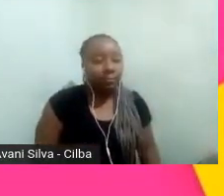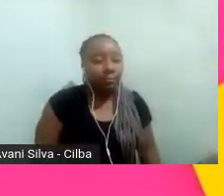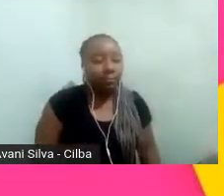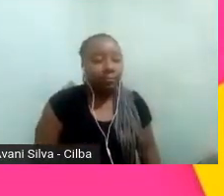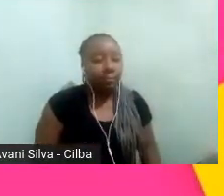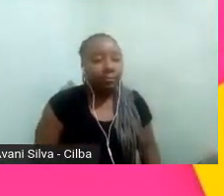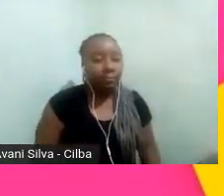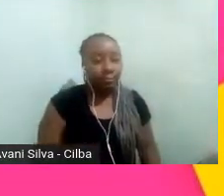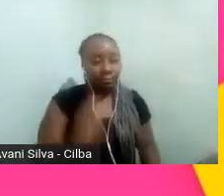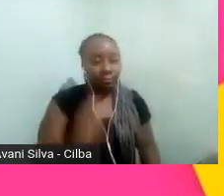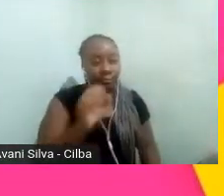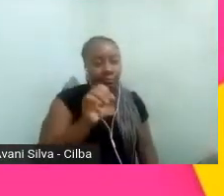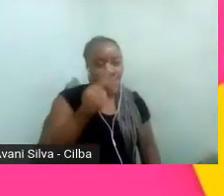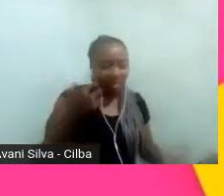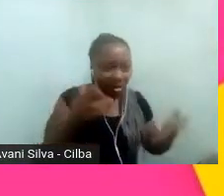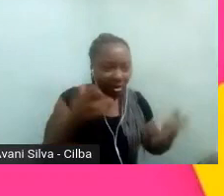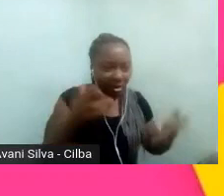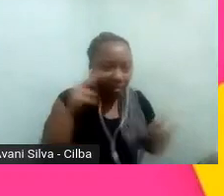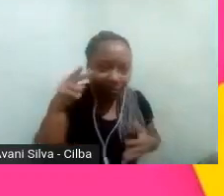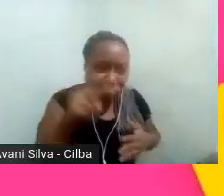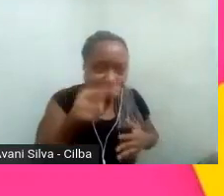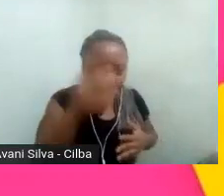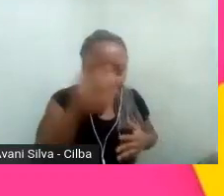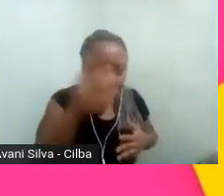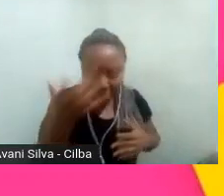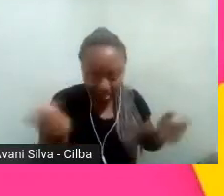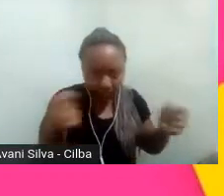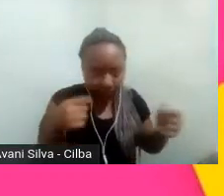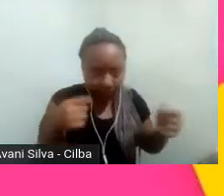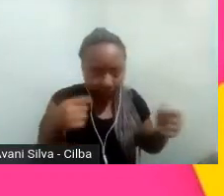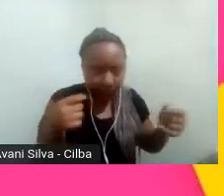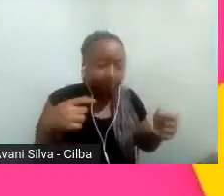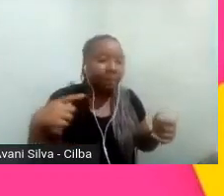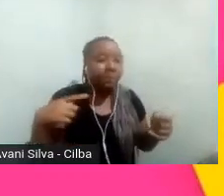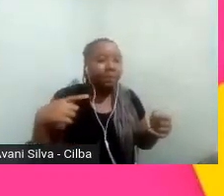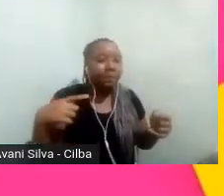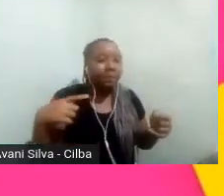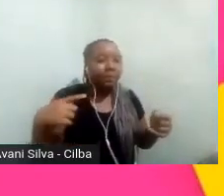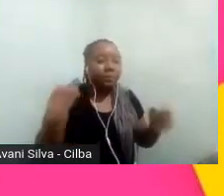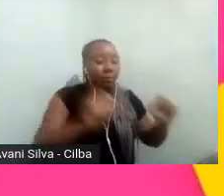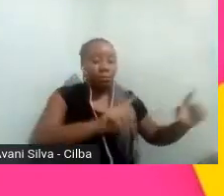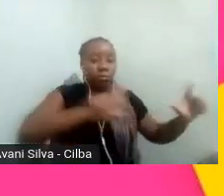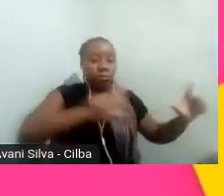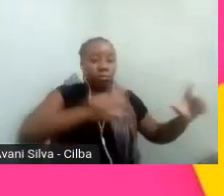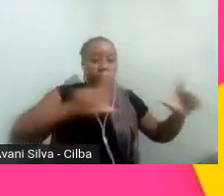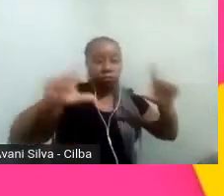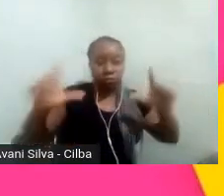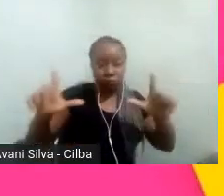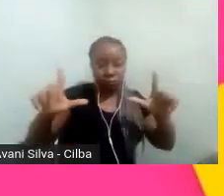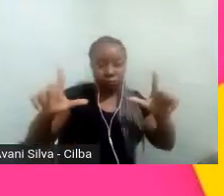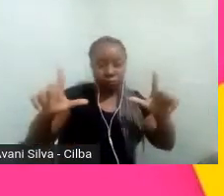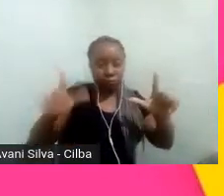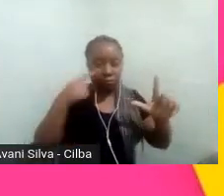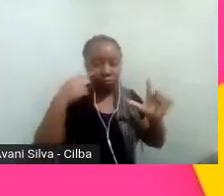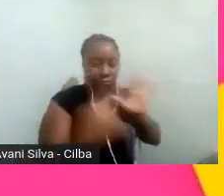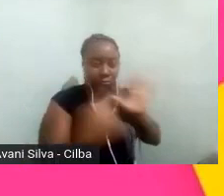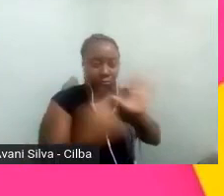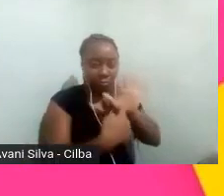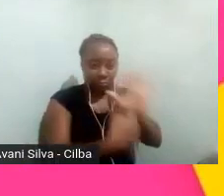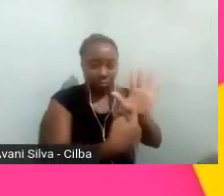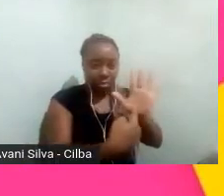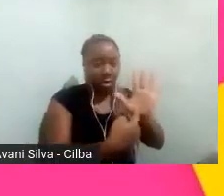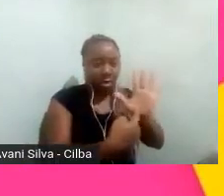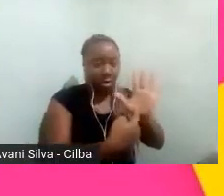Ok, acredito que ficou mais fácil de ler agora. Então, eu tenho ali uma apresentação de um objeto chamado bola, e que